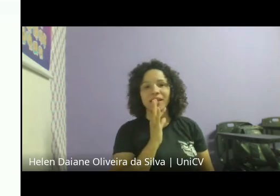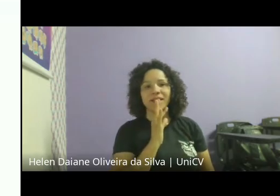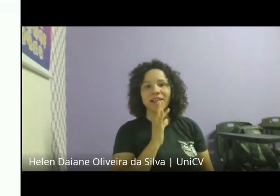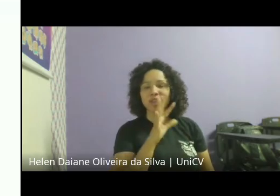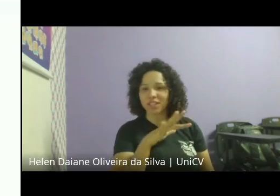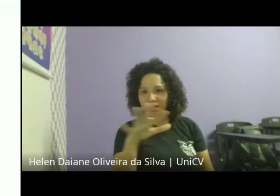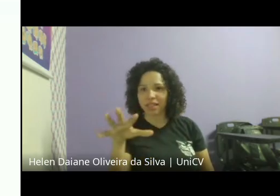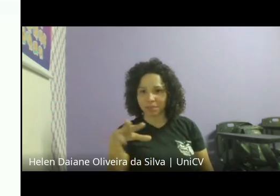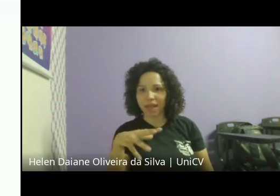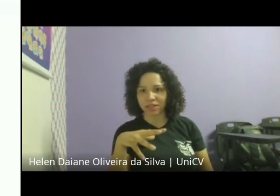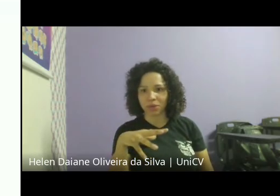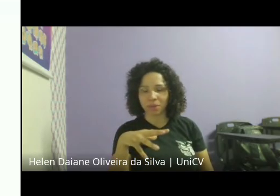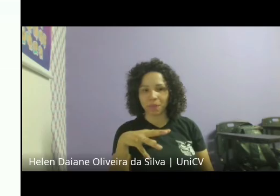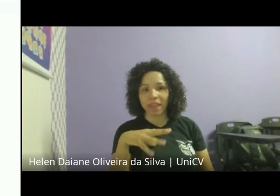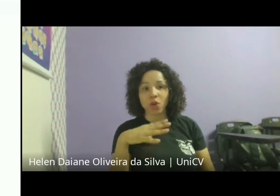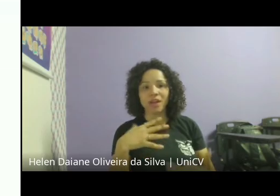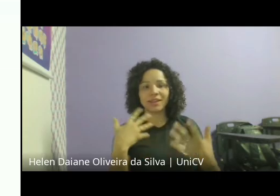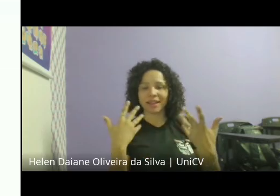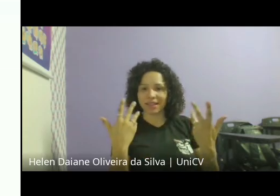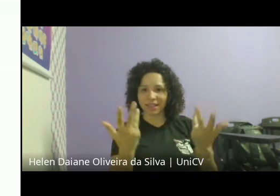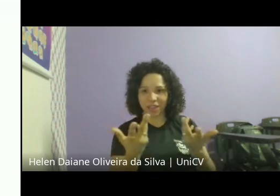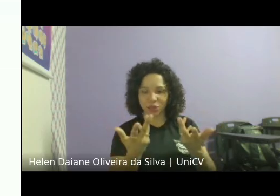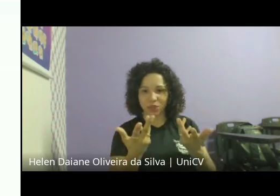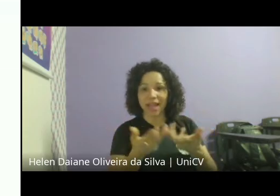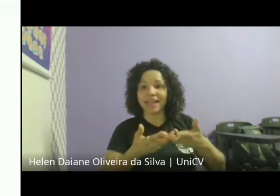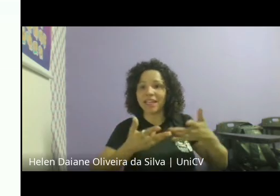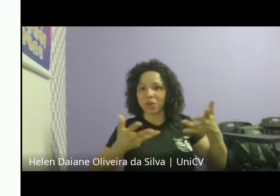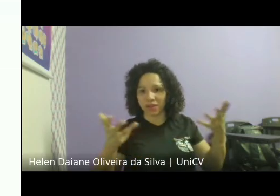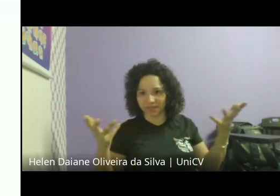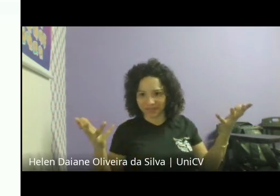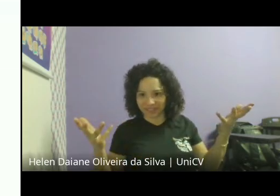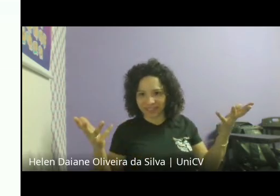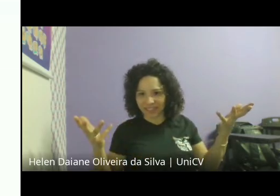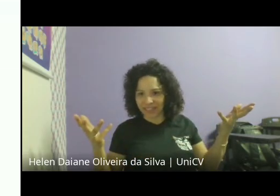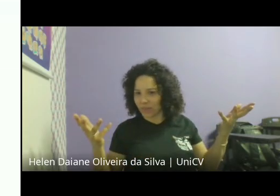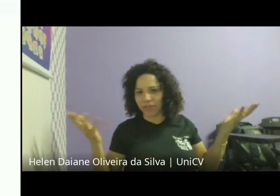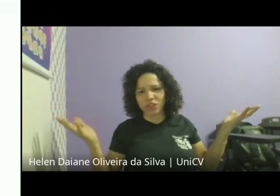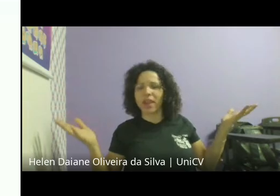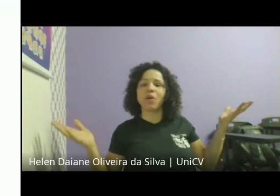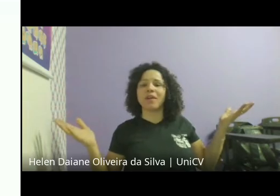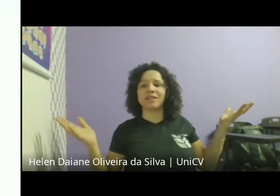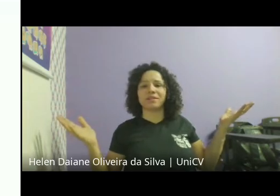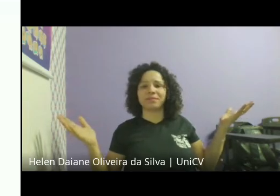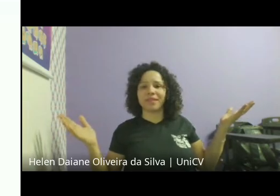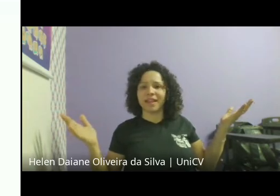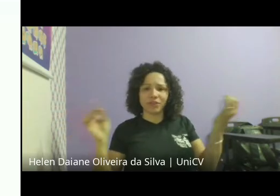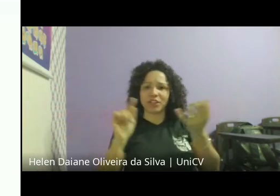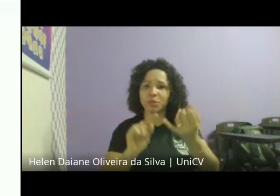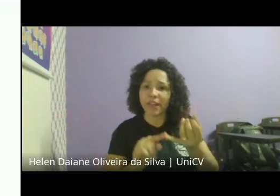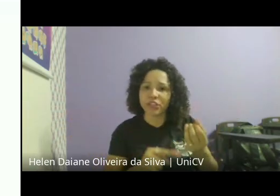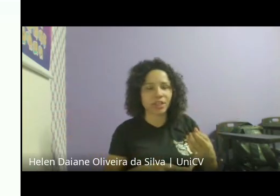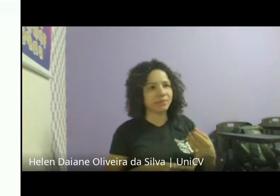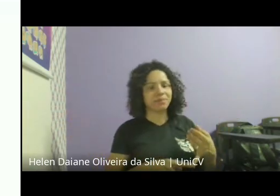espetinho, né? Só esse básico. Quando ele tem acesso à língua, ele fala de qualquer coisa. Ele